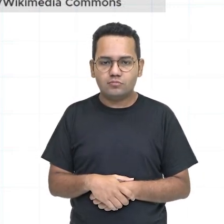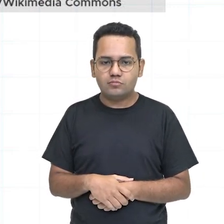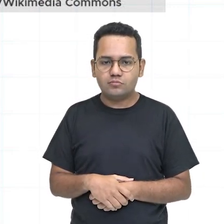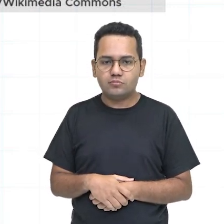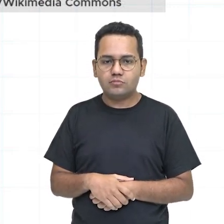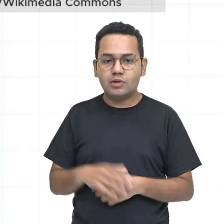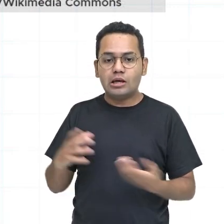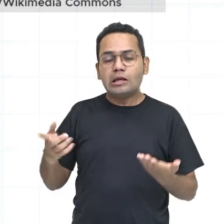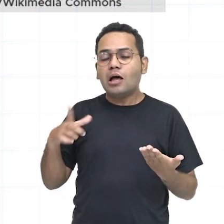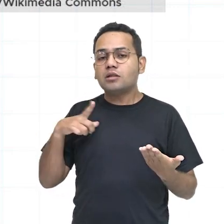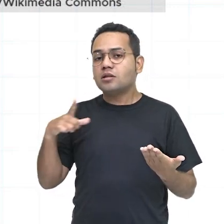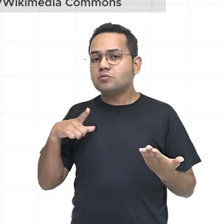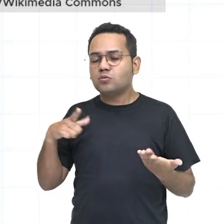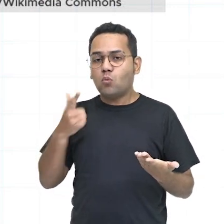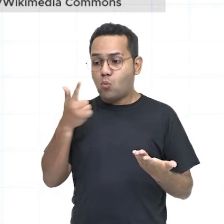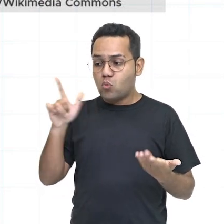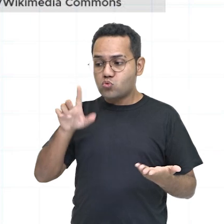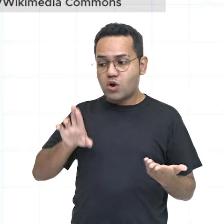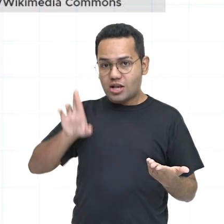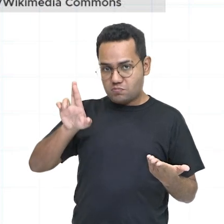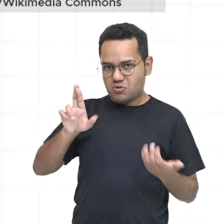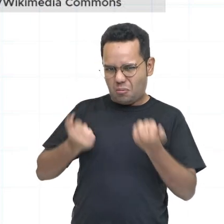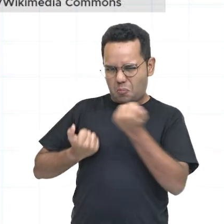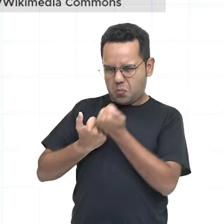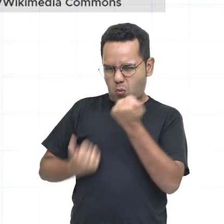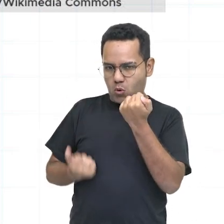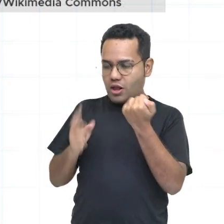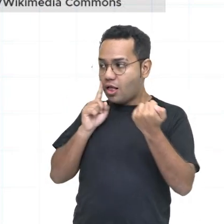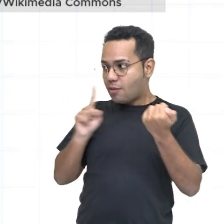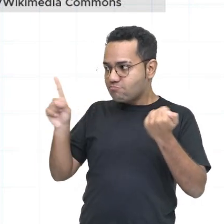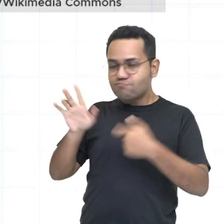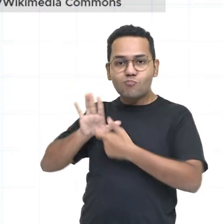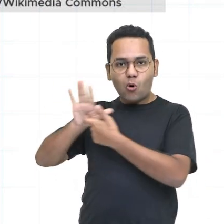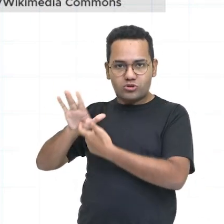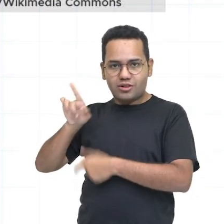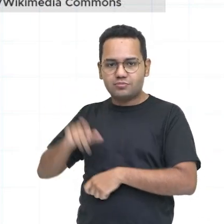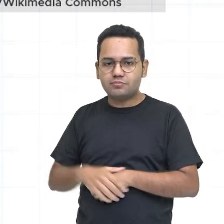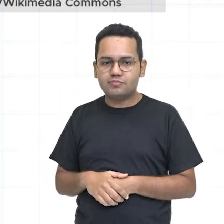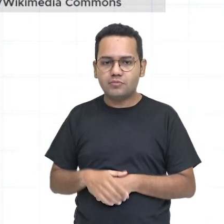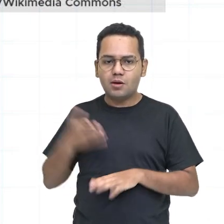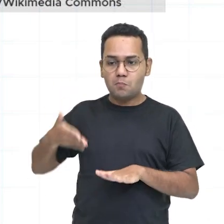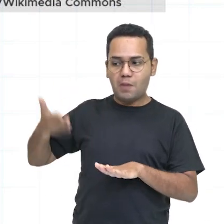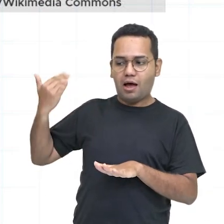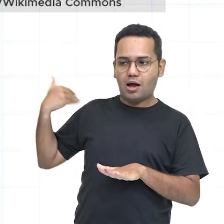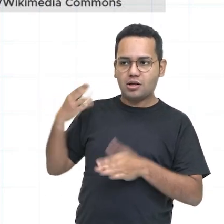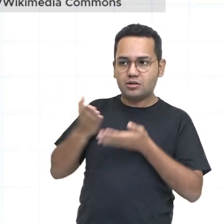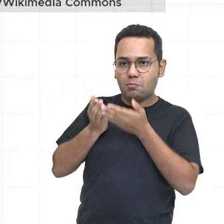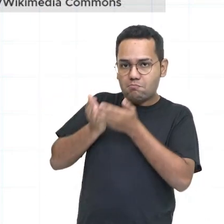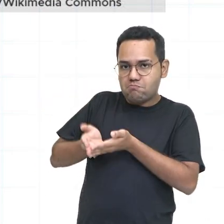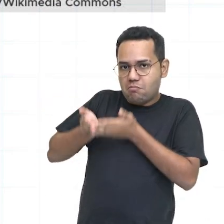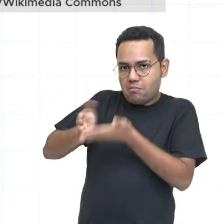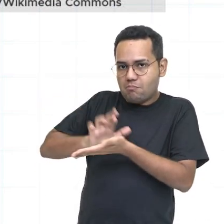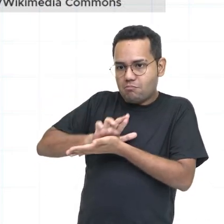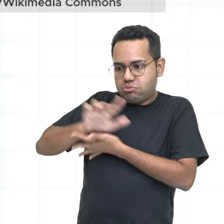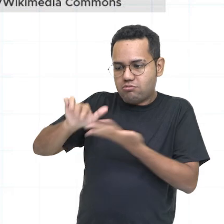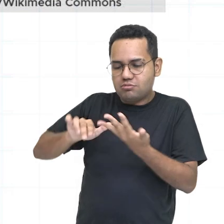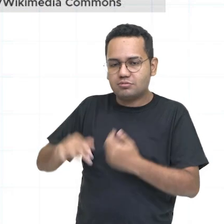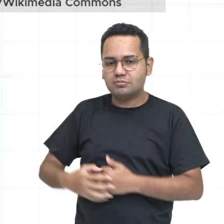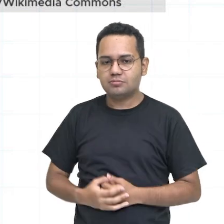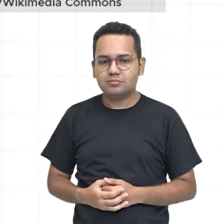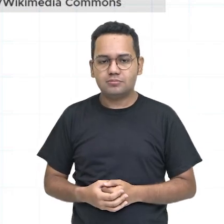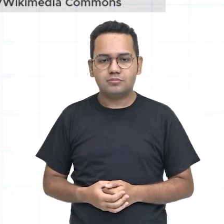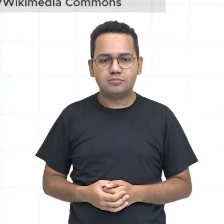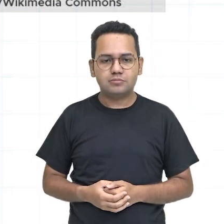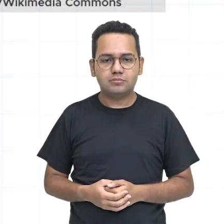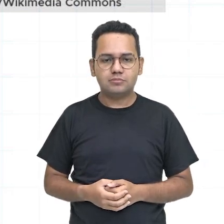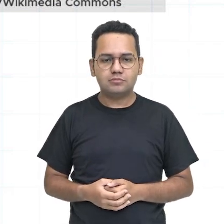lá, ok? Nós podemos ver embarcações também. Olha só, nós podemos observar